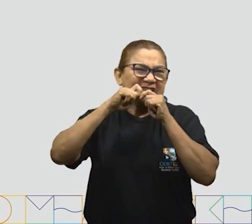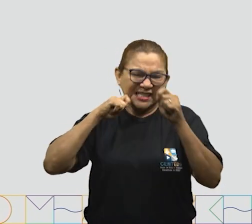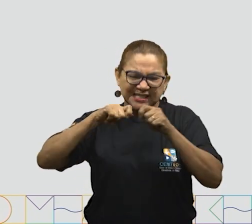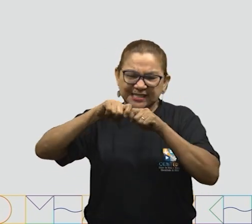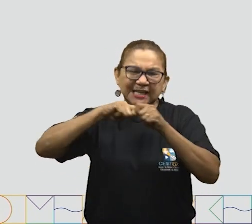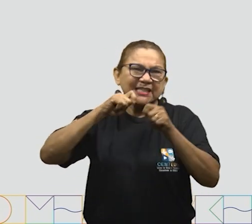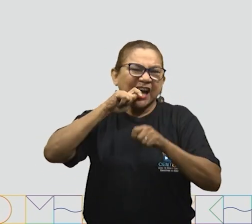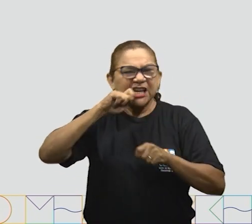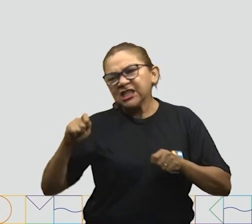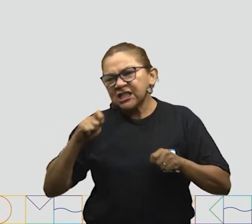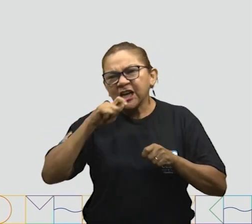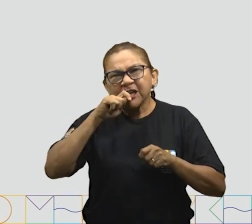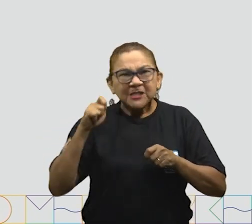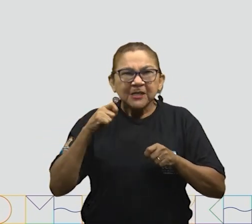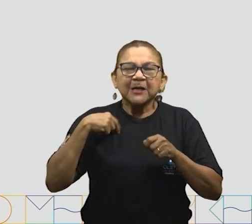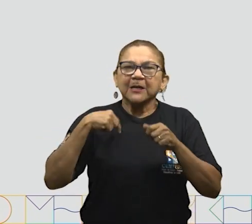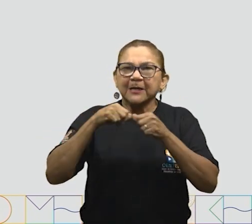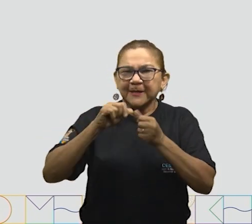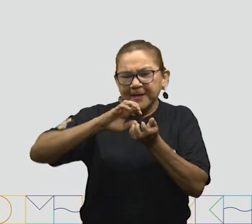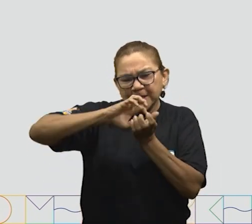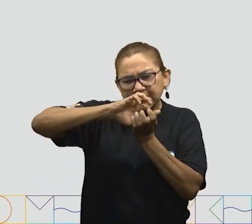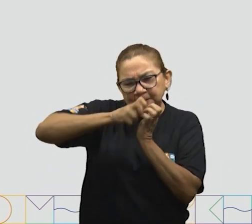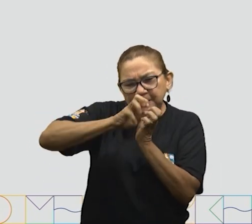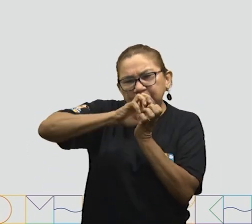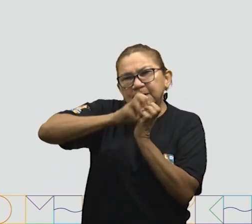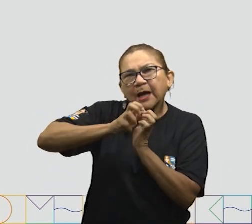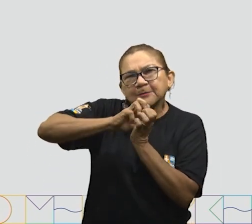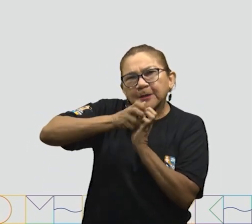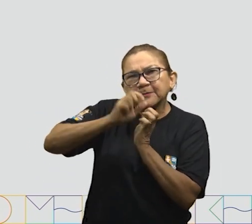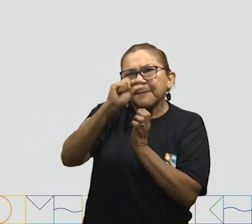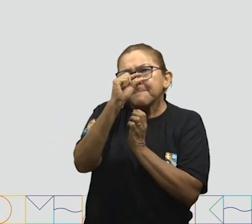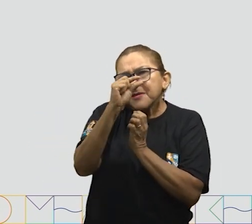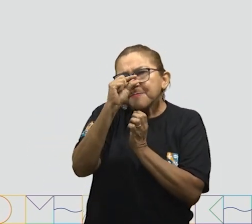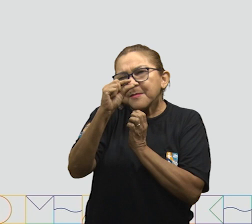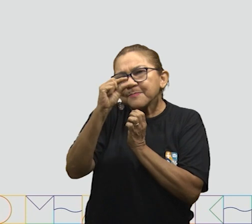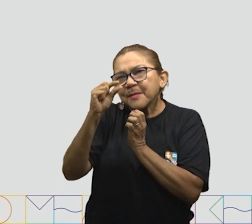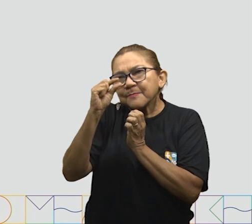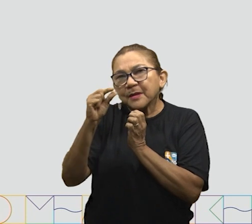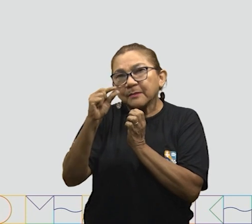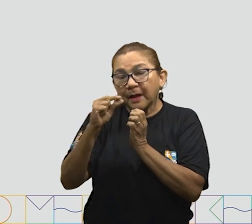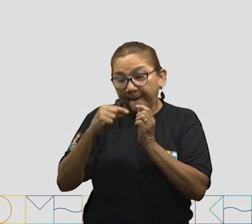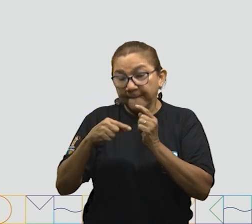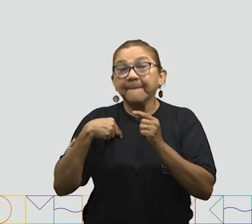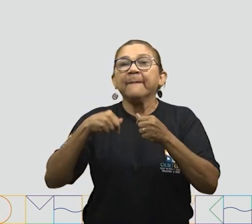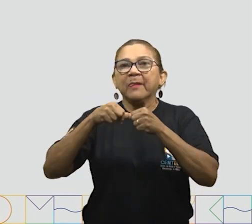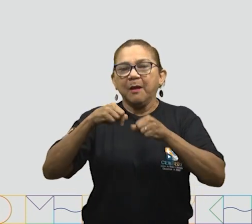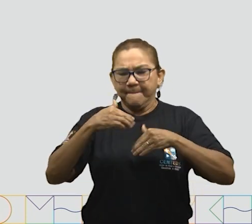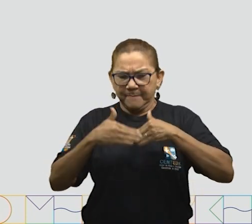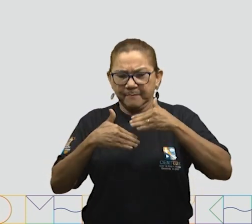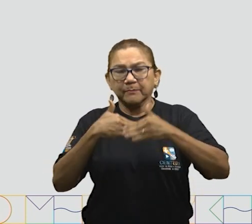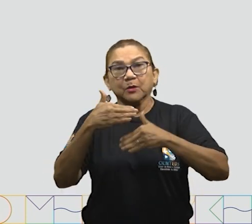alimentos, de triturá-los em pedaços menores. Esse processo é chamado de